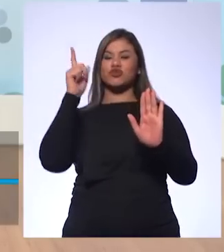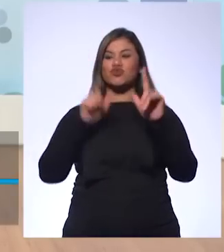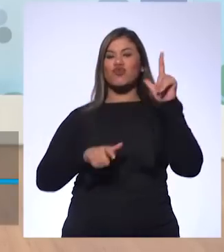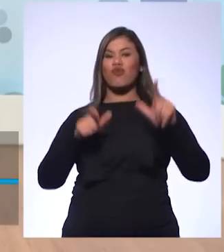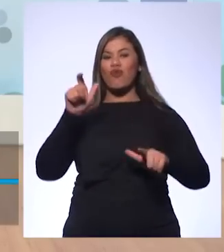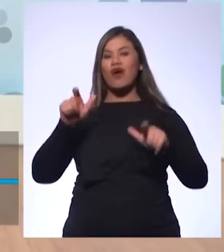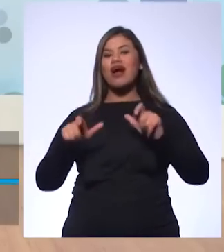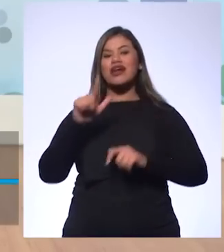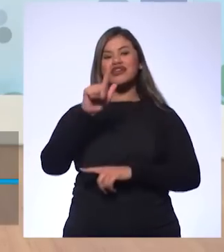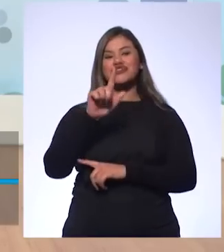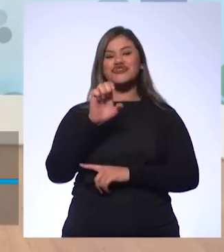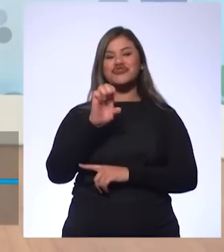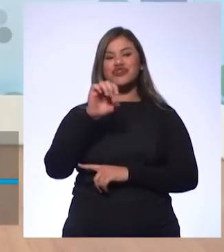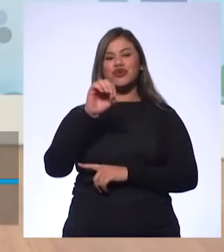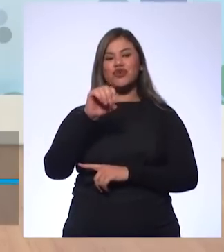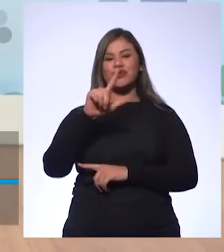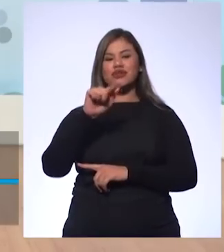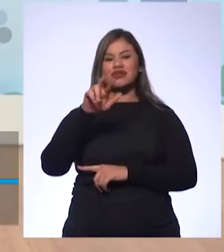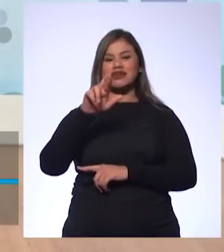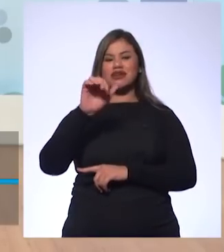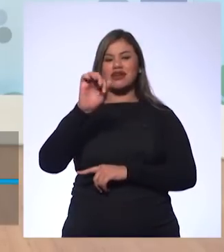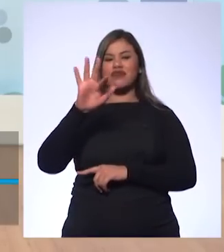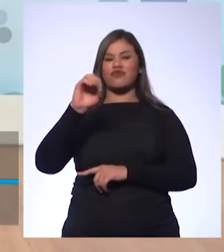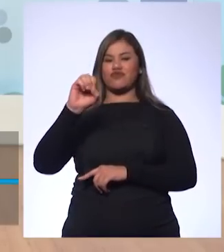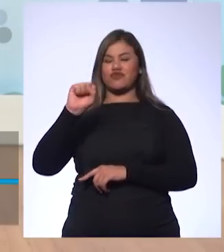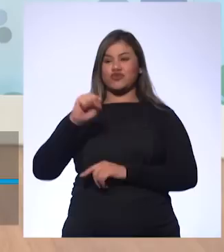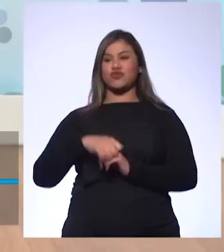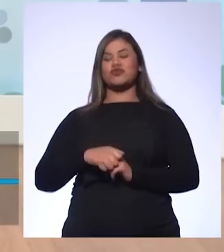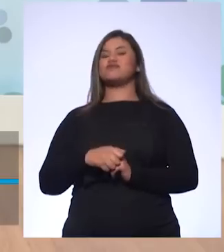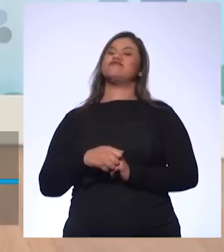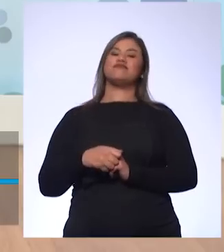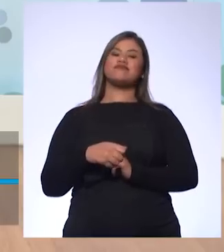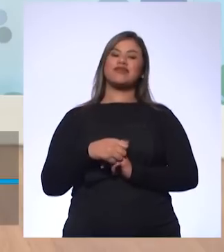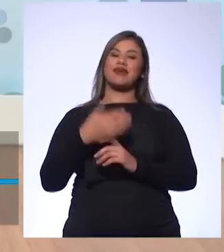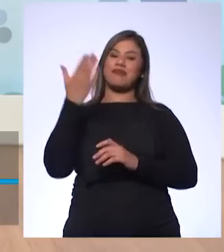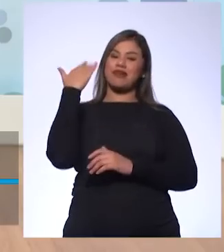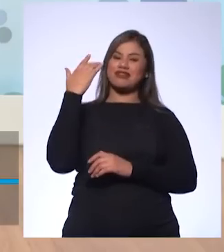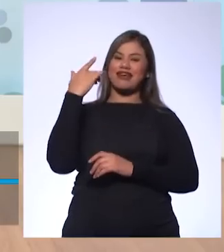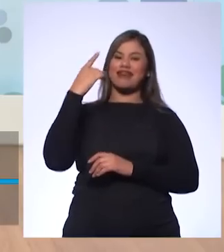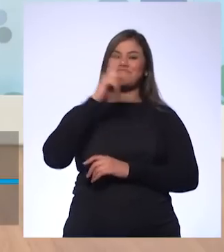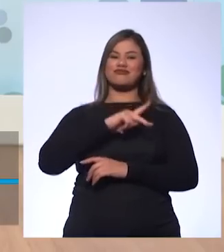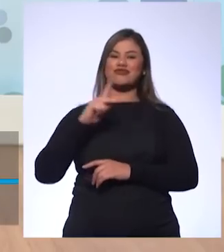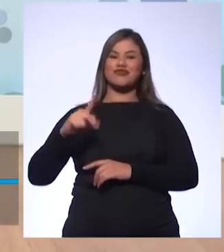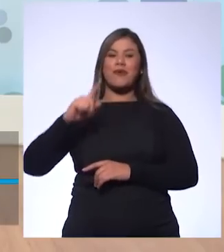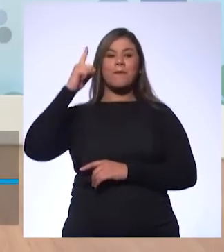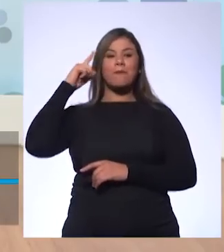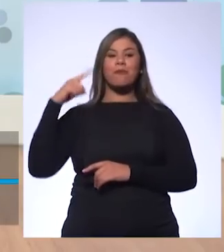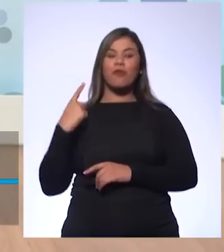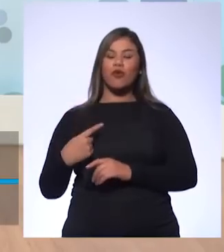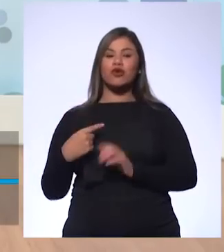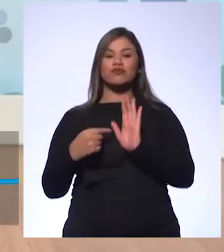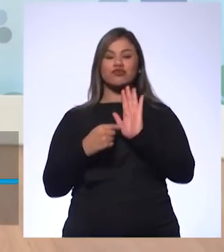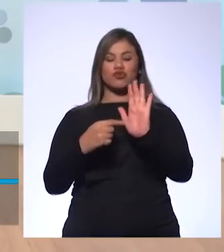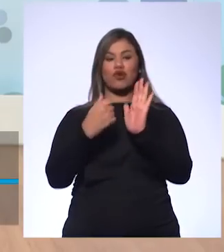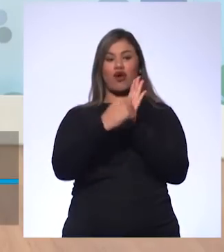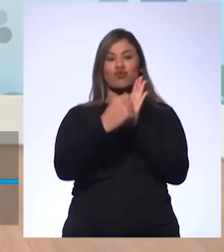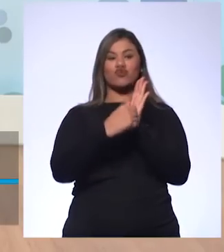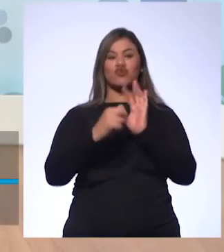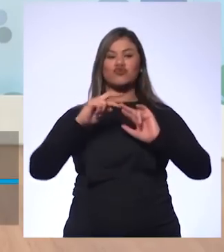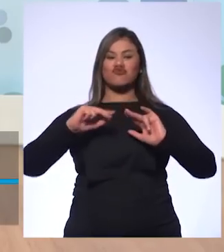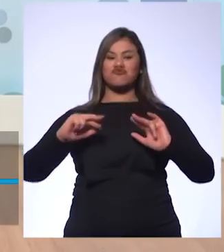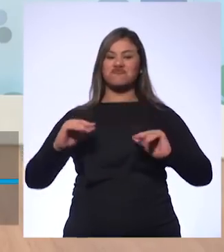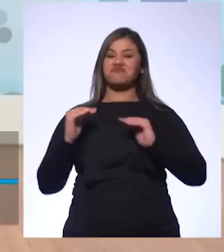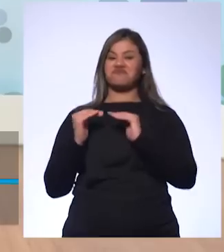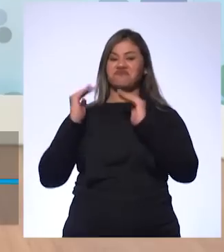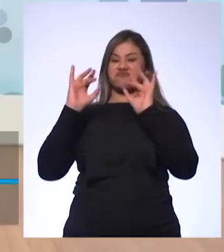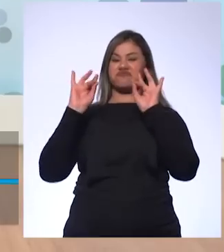vocês, afinal, a Mônica já me apresentou grandes autores, agora é minha vez de apresentar grandes autores para ele. Uhum. E o